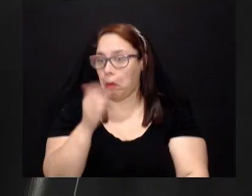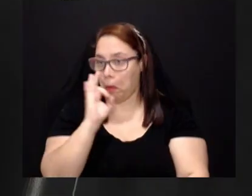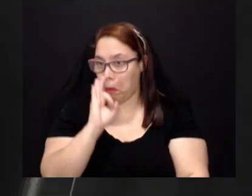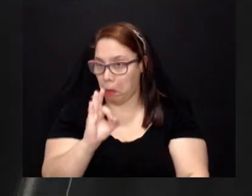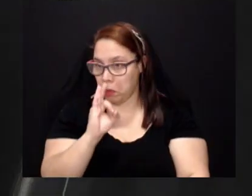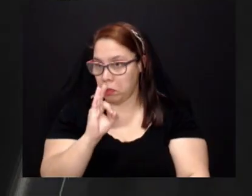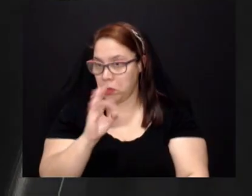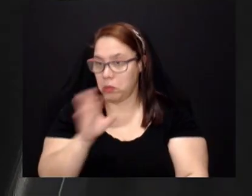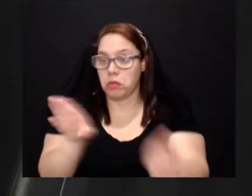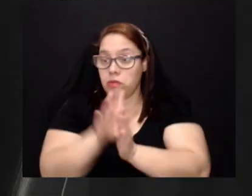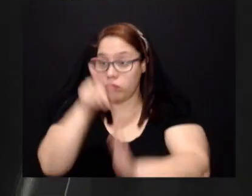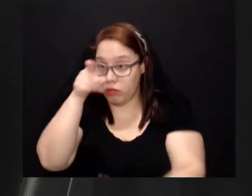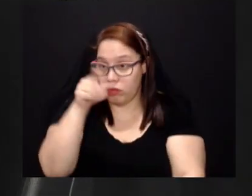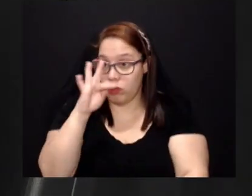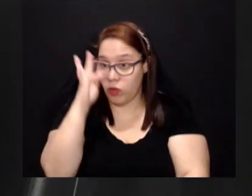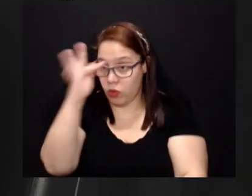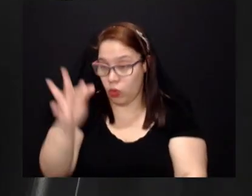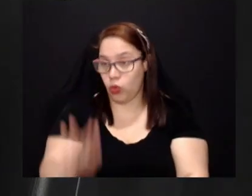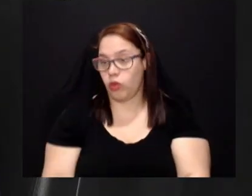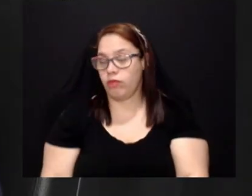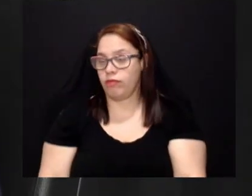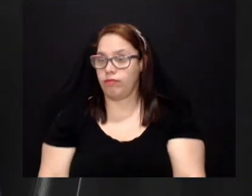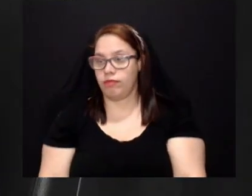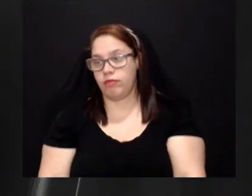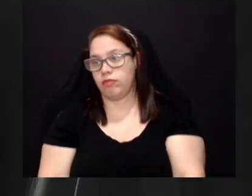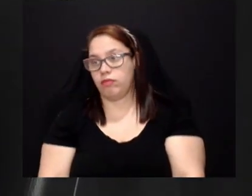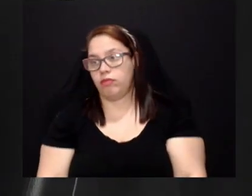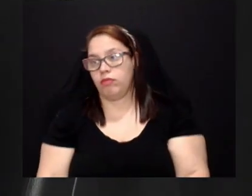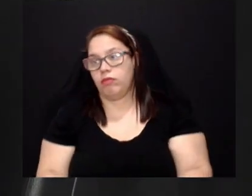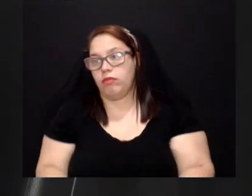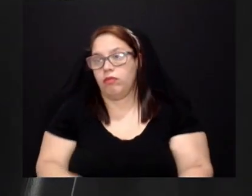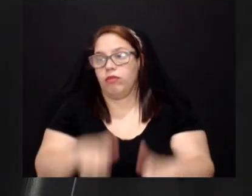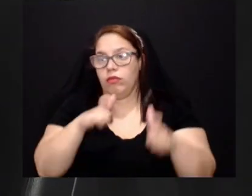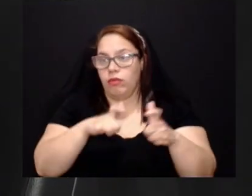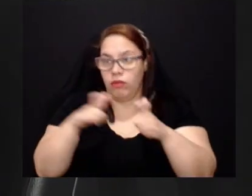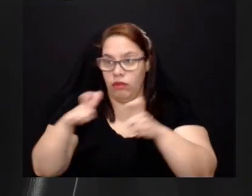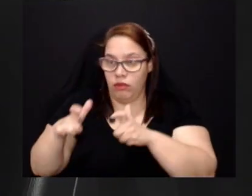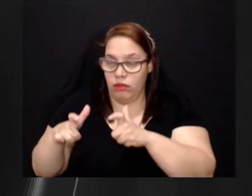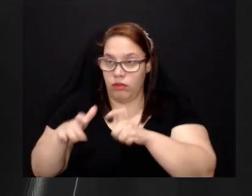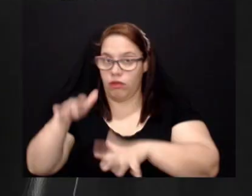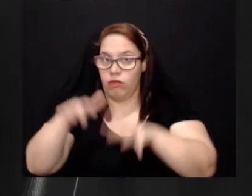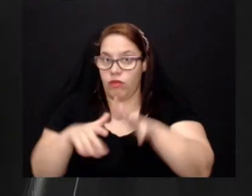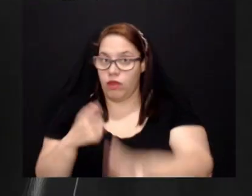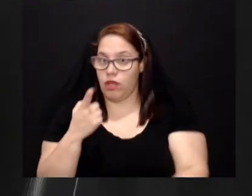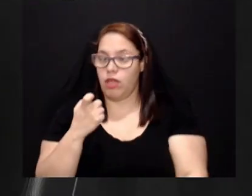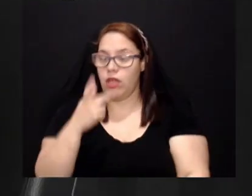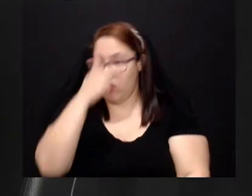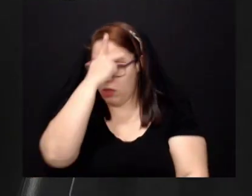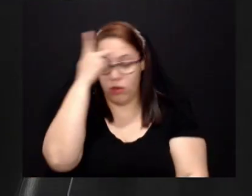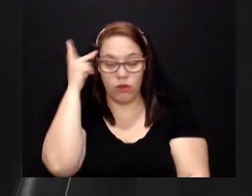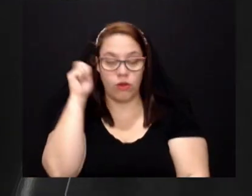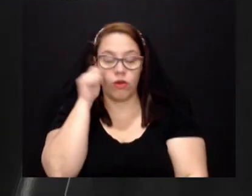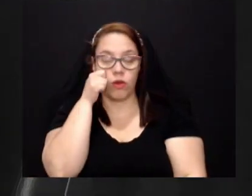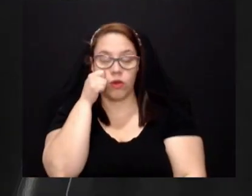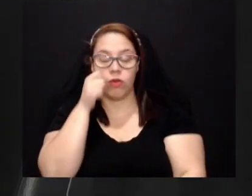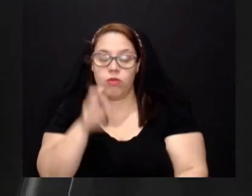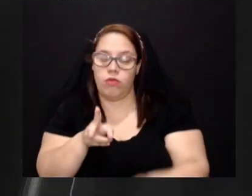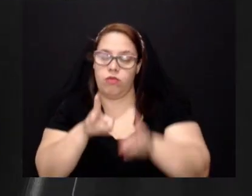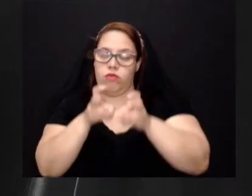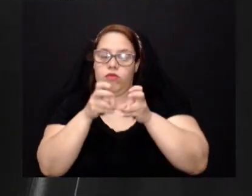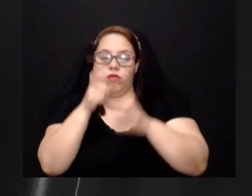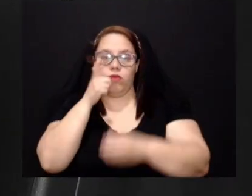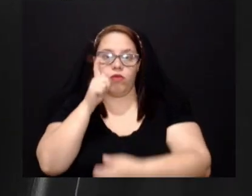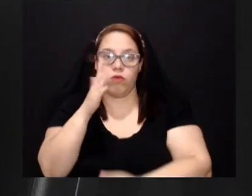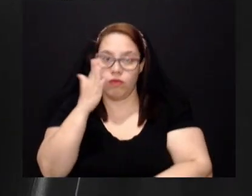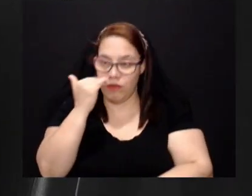lá, nesse lugar em que você, às vezes, é a única pessoa negra, você vai perceber que você vai conseguir inspirar outras pessoas